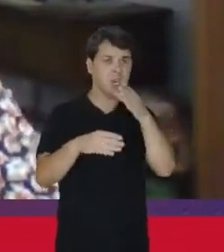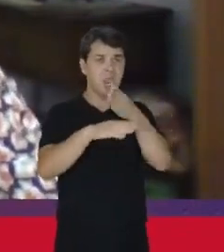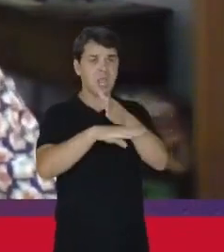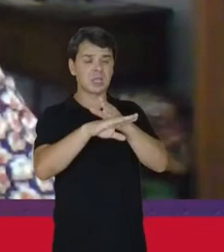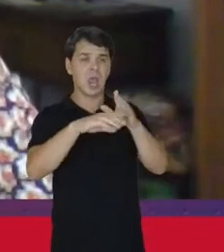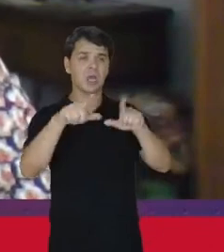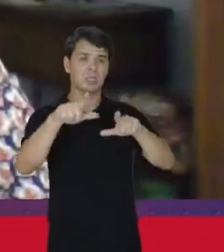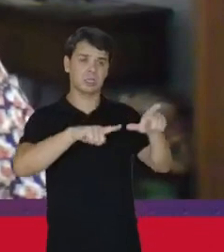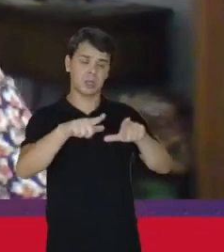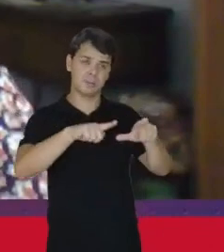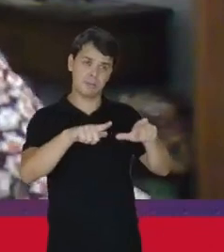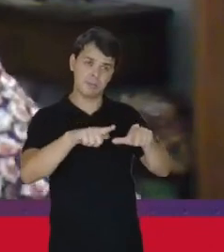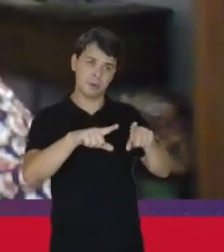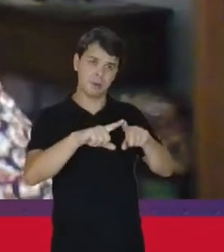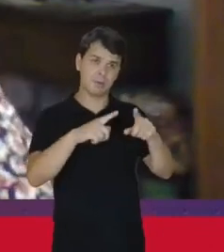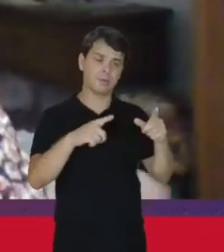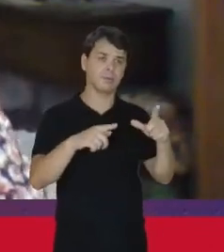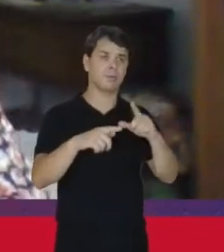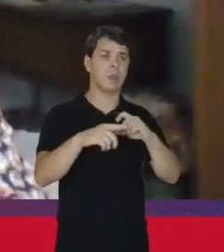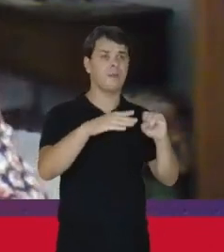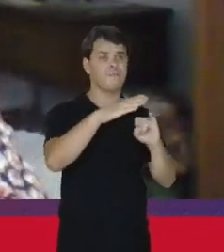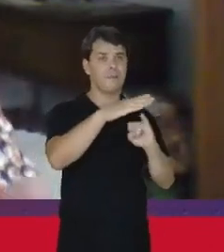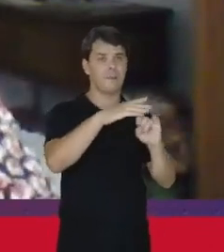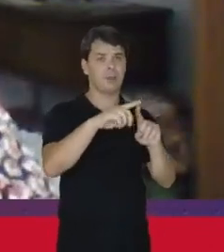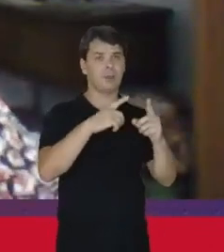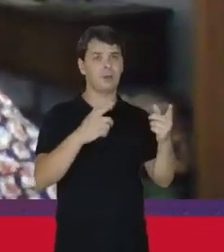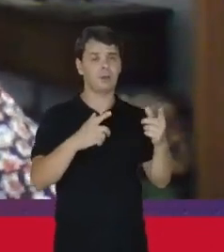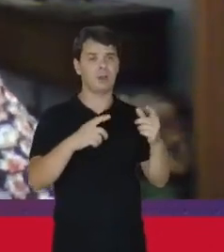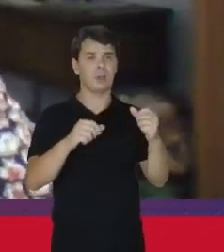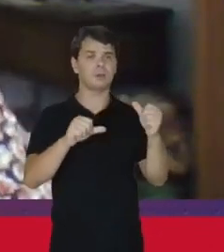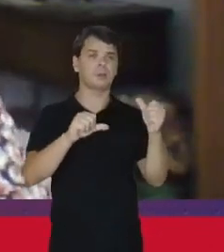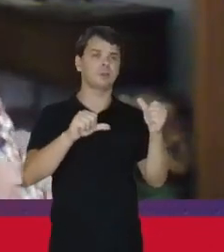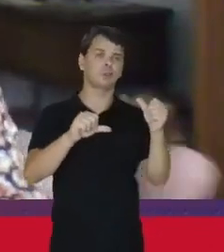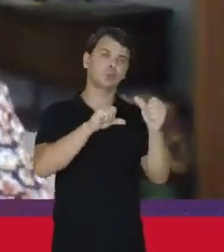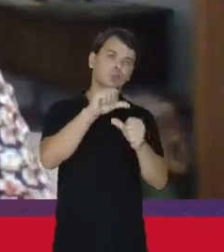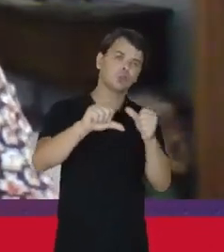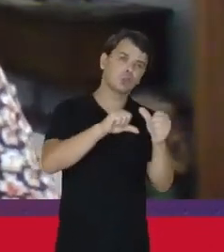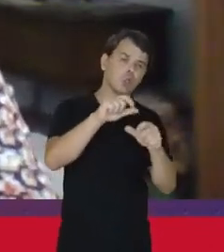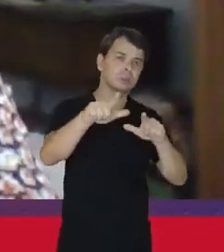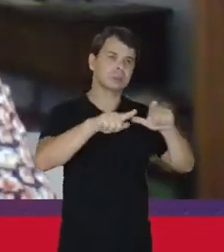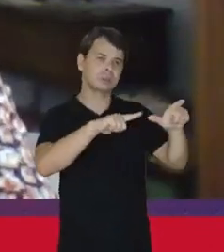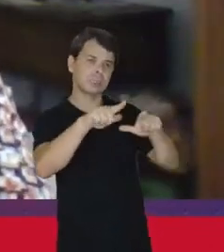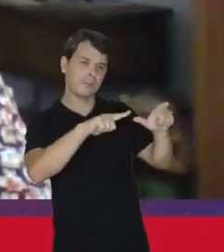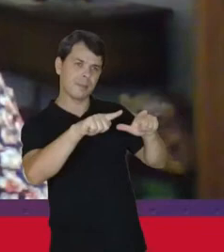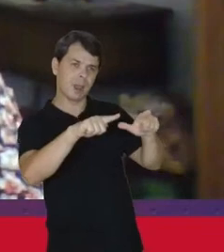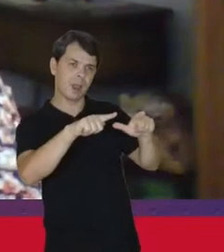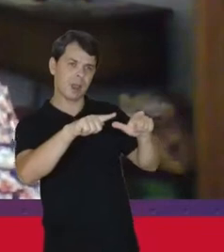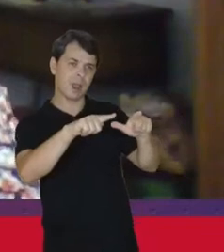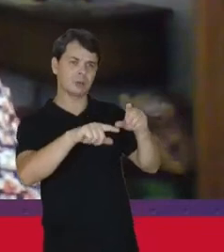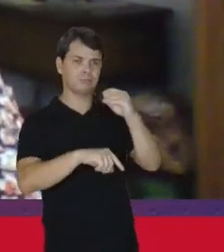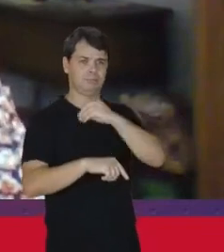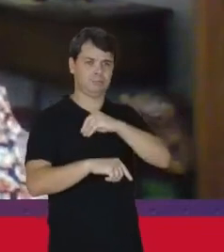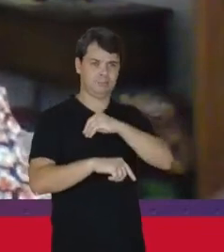nos trabalhos formais, que têm muito mais alternância entre o trabalho assalariado, com vínculo,